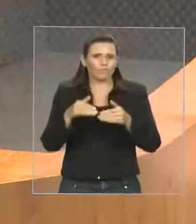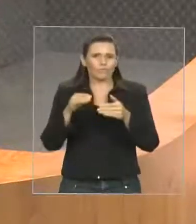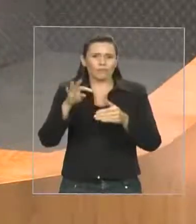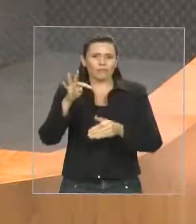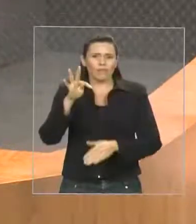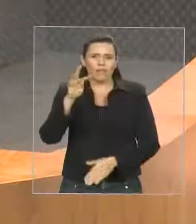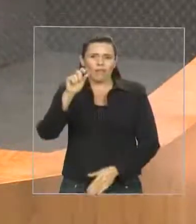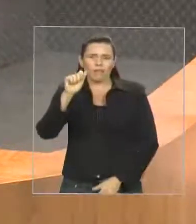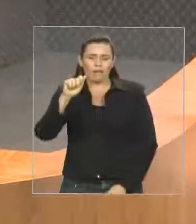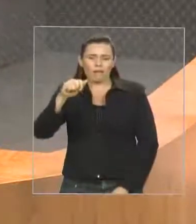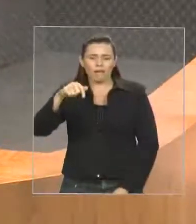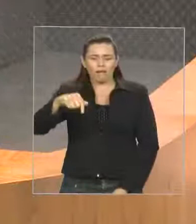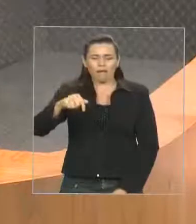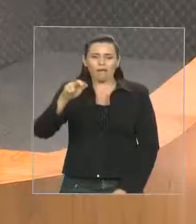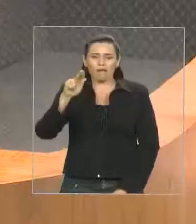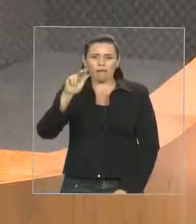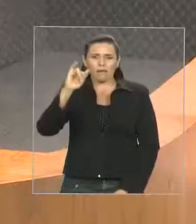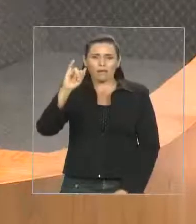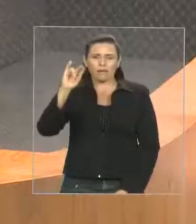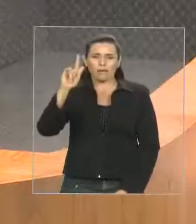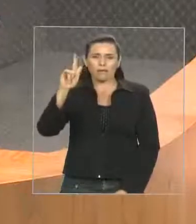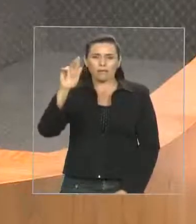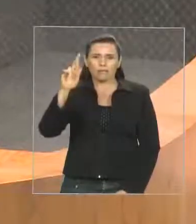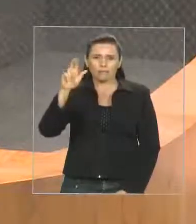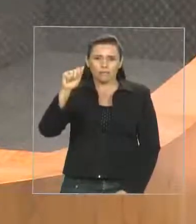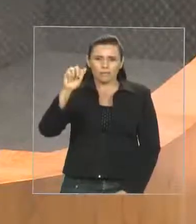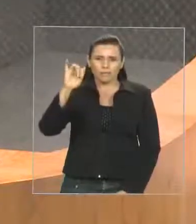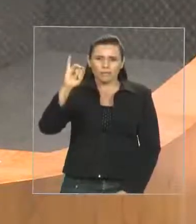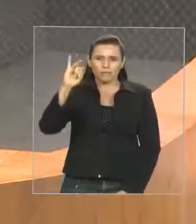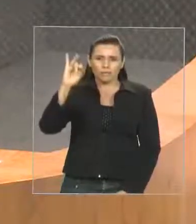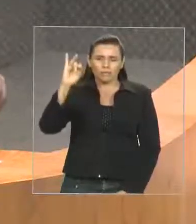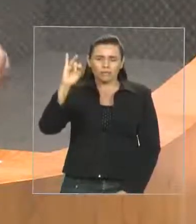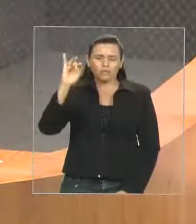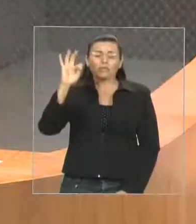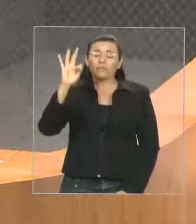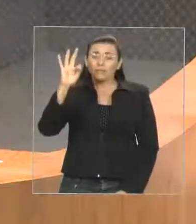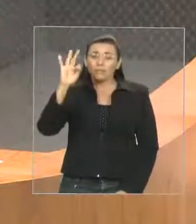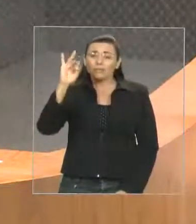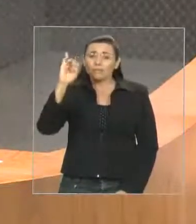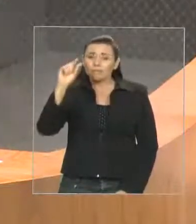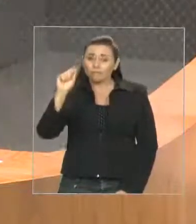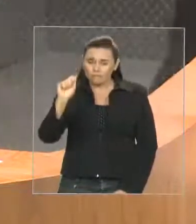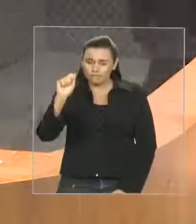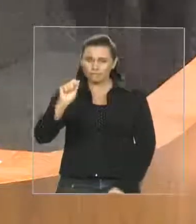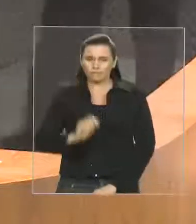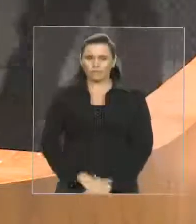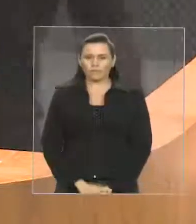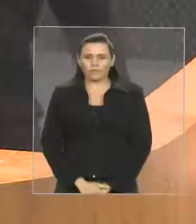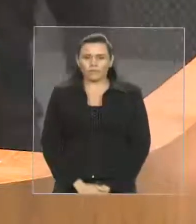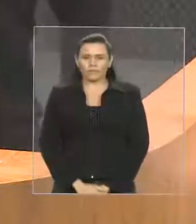aula, para que fosse mais assíduos à sua majestade. Queridos,